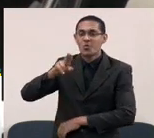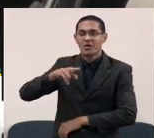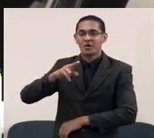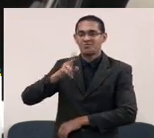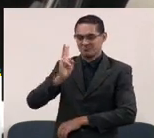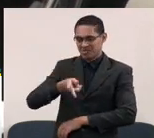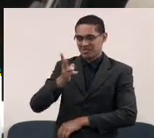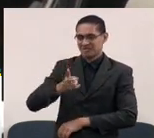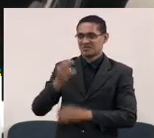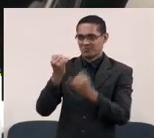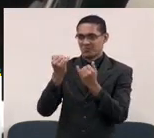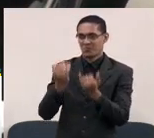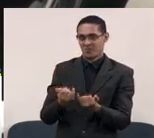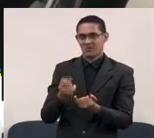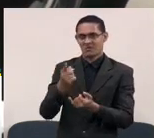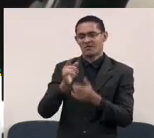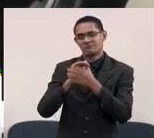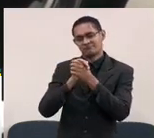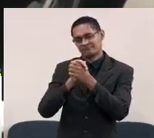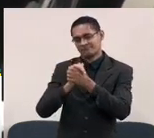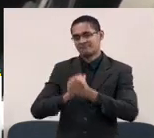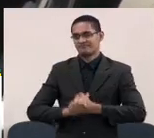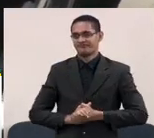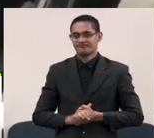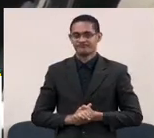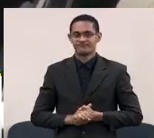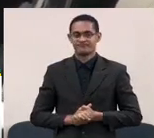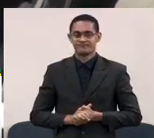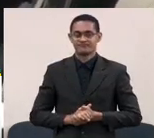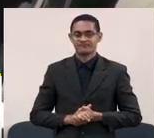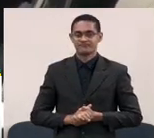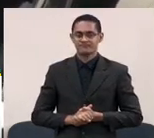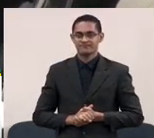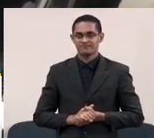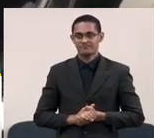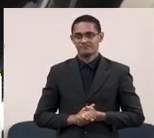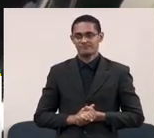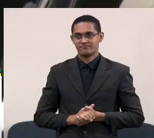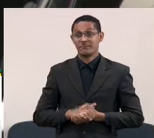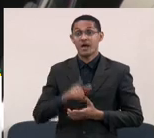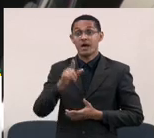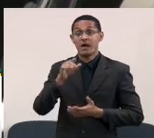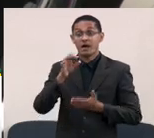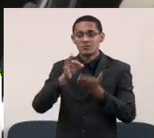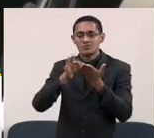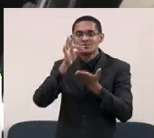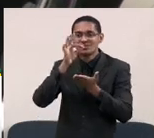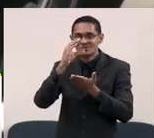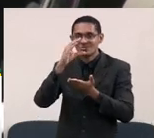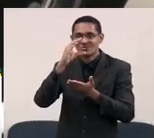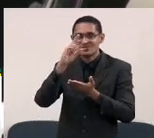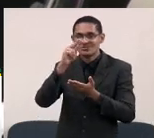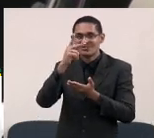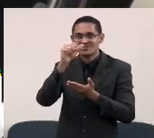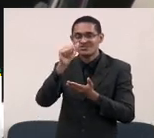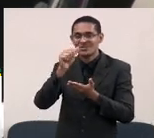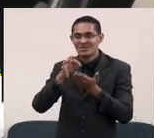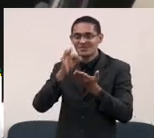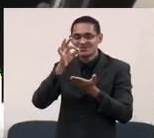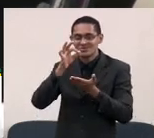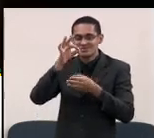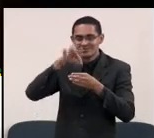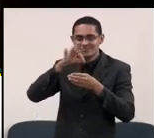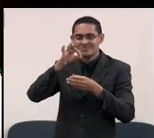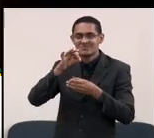você continue nos trazendo chá. E eu quero falar aqui de público sobre o chá. Posso, você me permite? Eu quero contar para